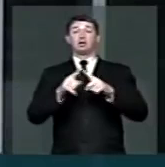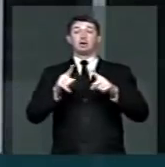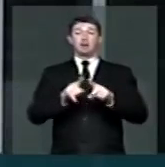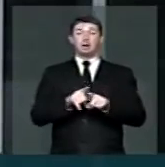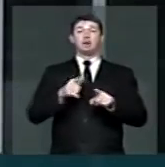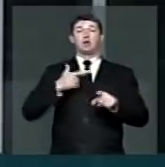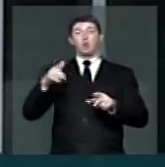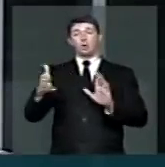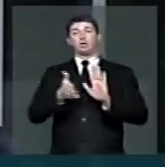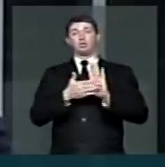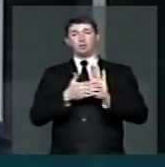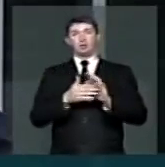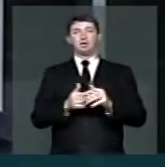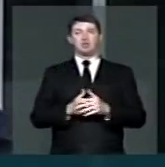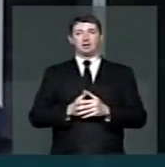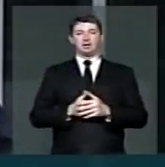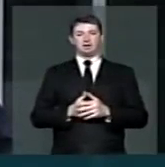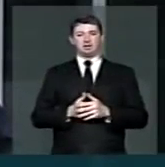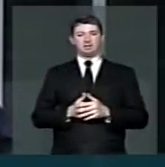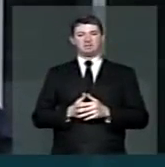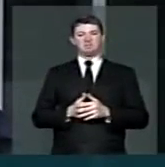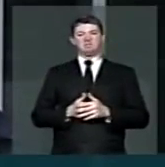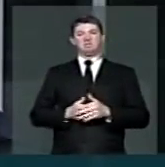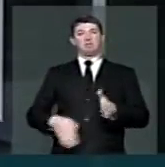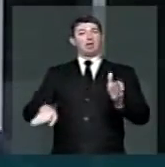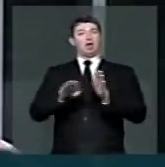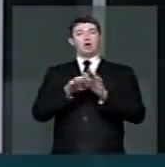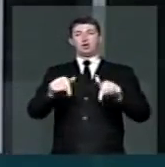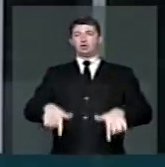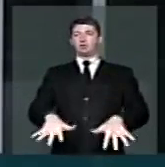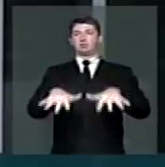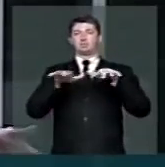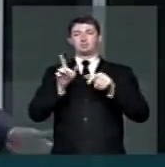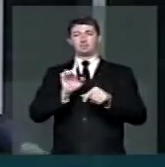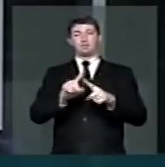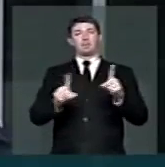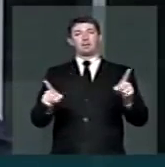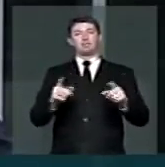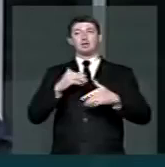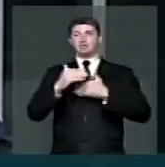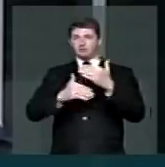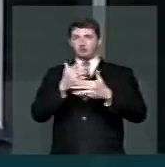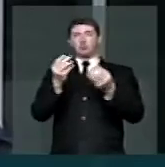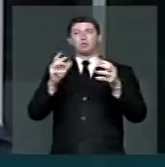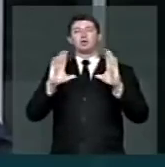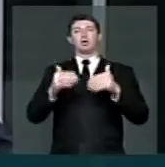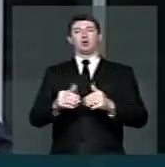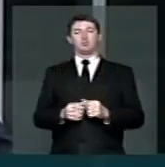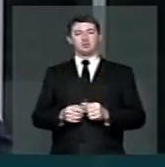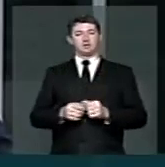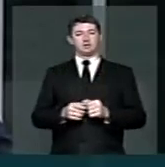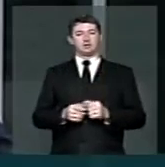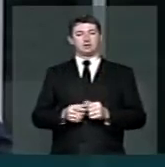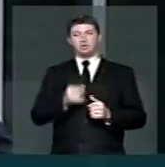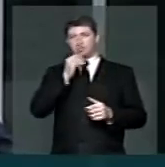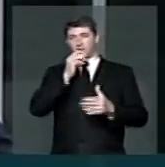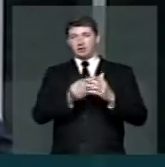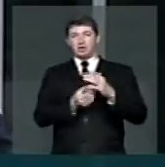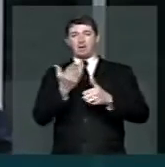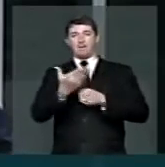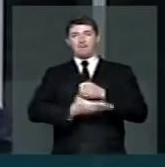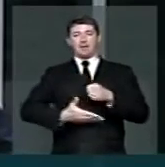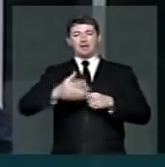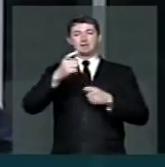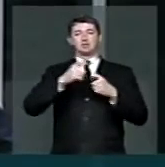outras proposituras que não chegaram ao plenário, mas que avançaram muito nas comissões. Caso da instalação do piso nacional